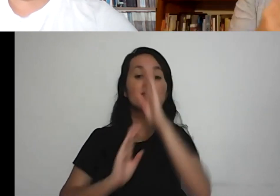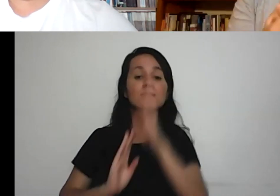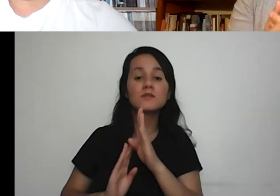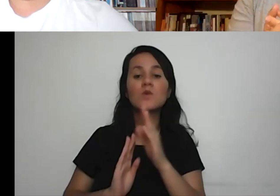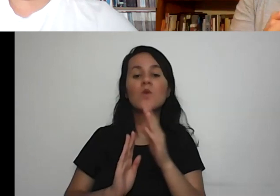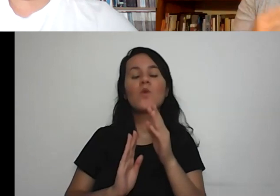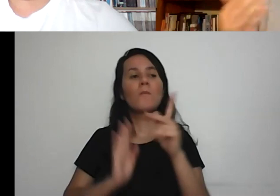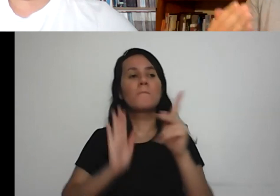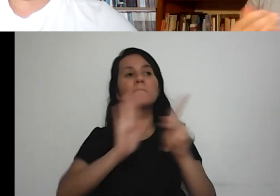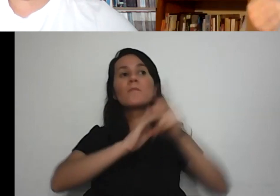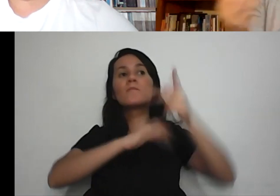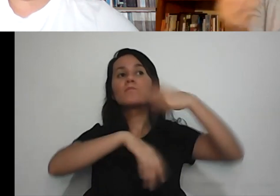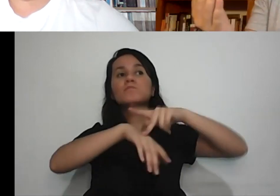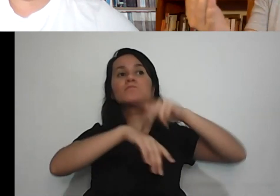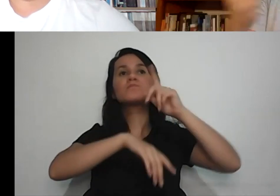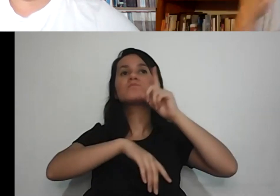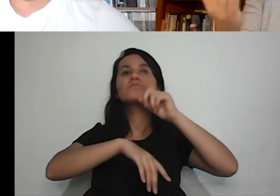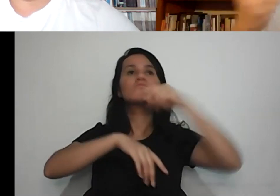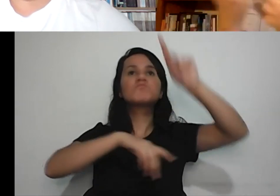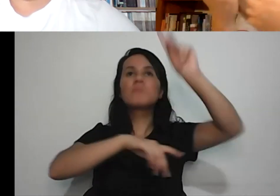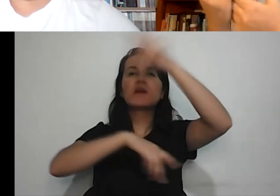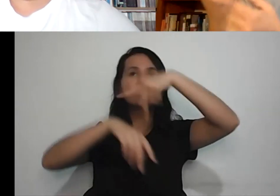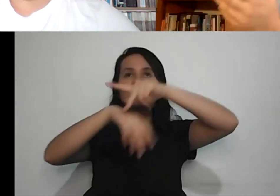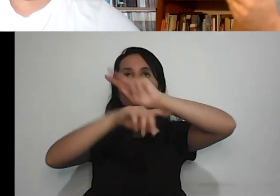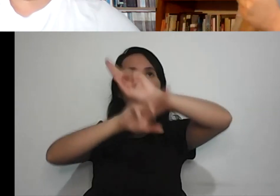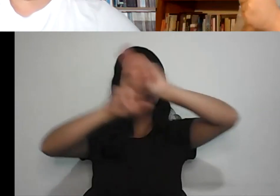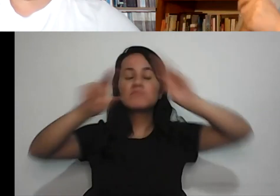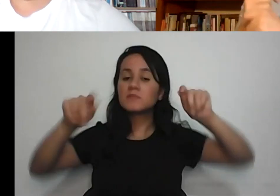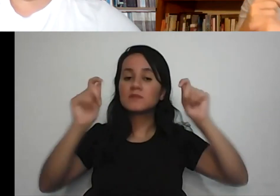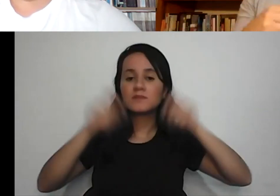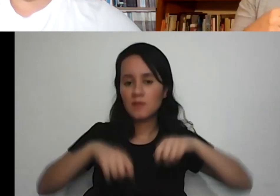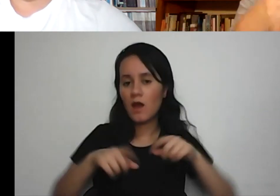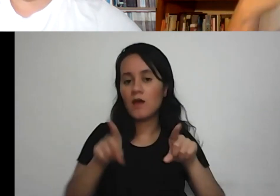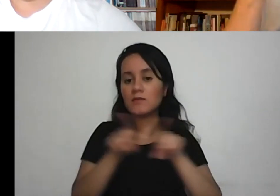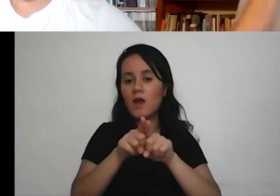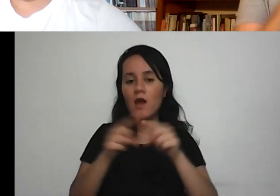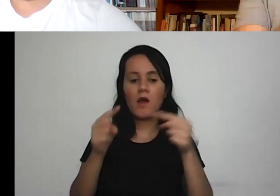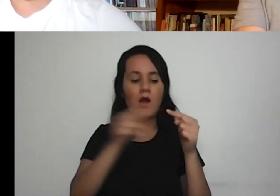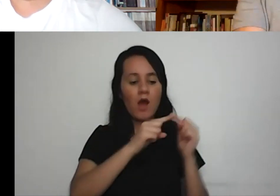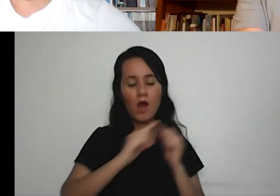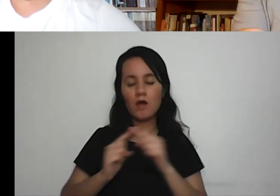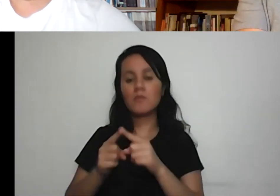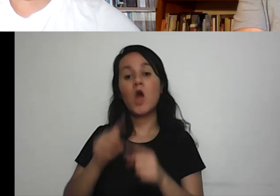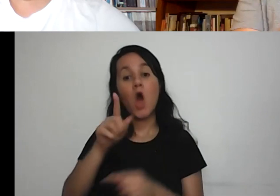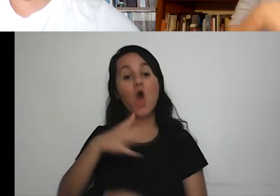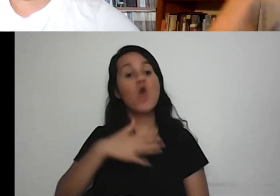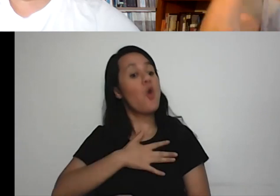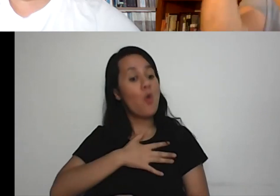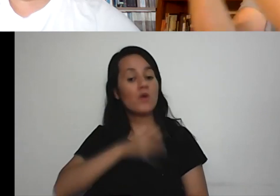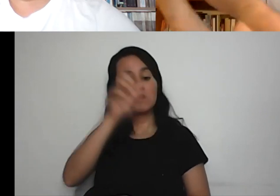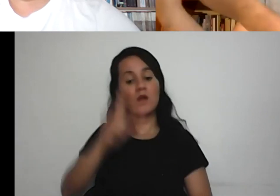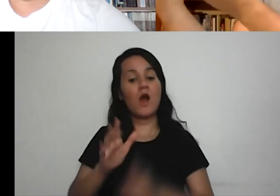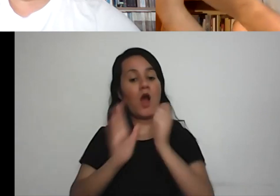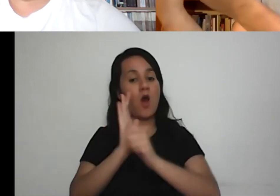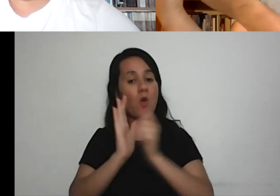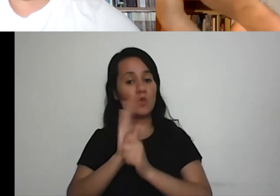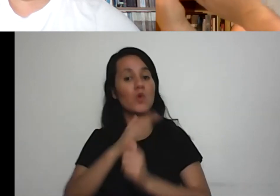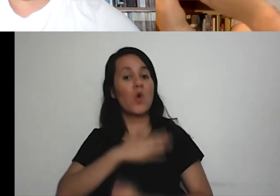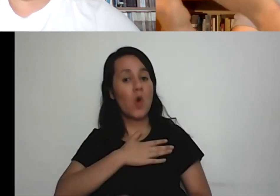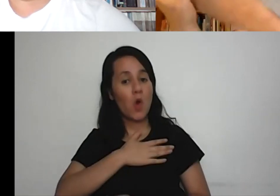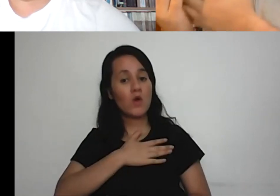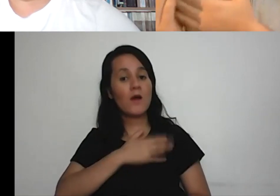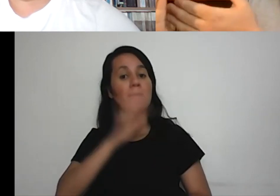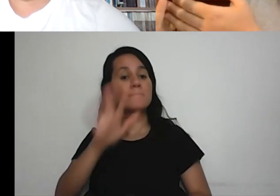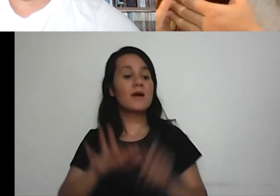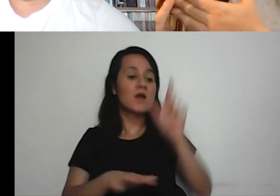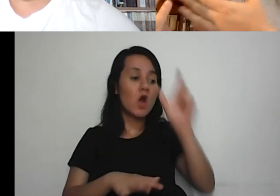colocando um do lado do outro, você permite que as pessoas façam essa associação também, né? De que, olha, eu gostei deste autor e talvez então eu